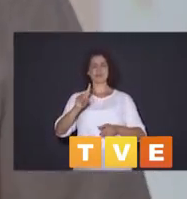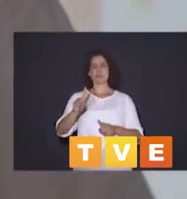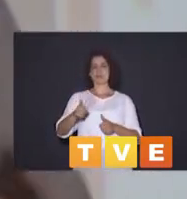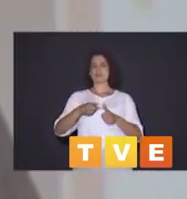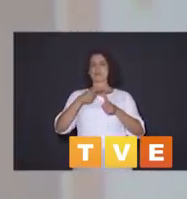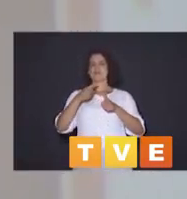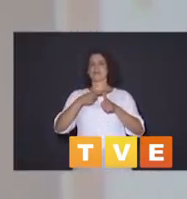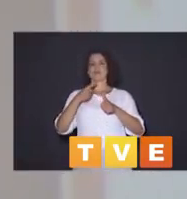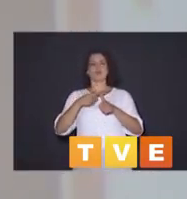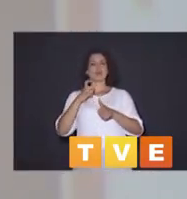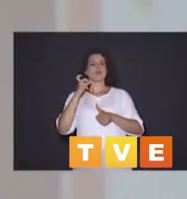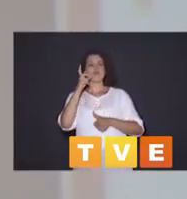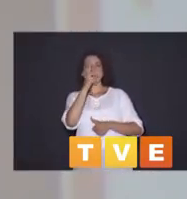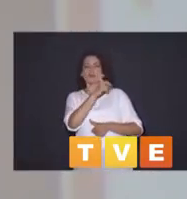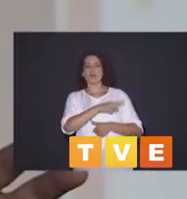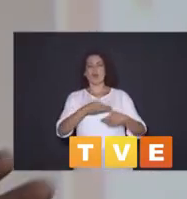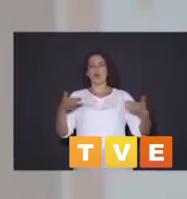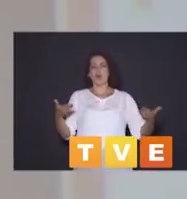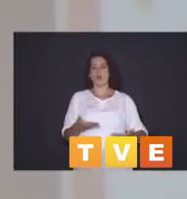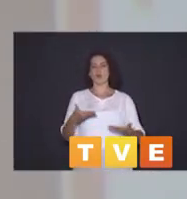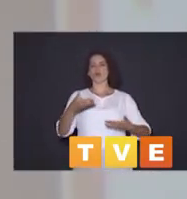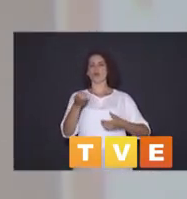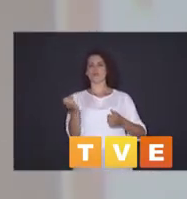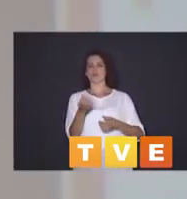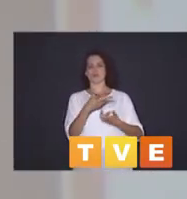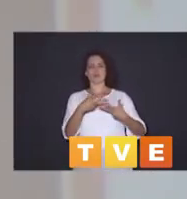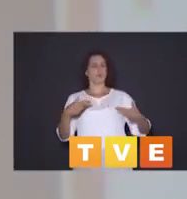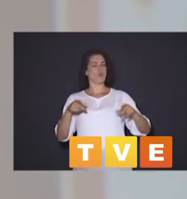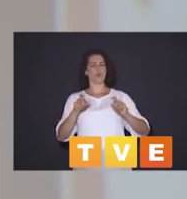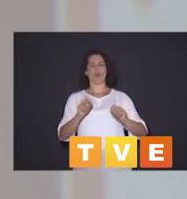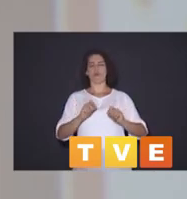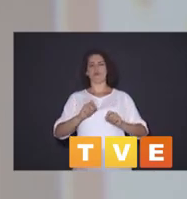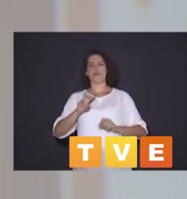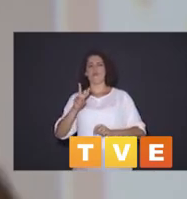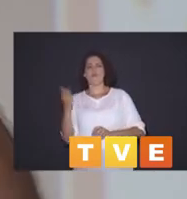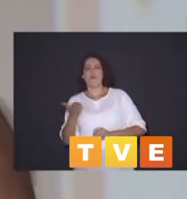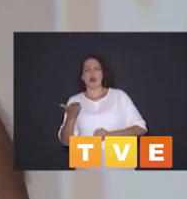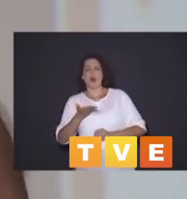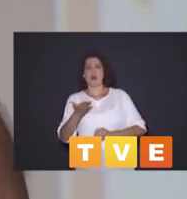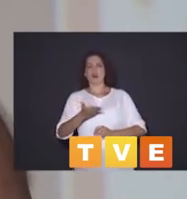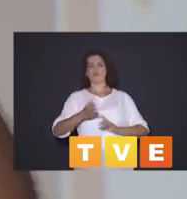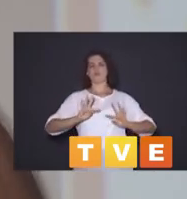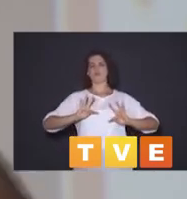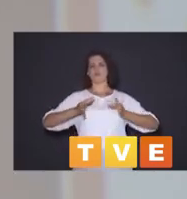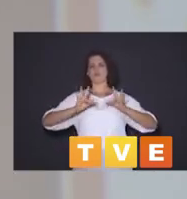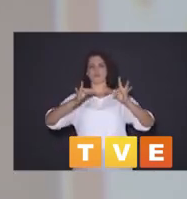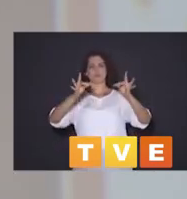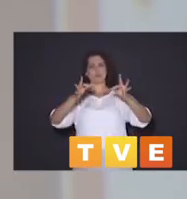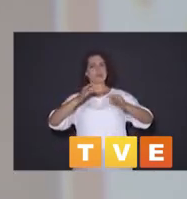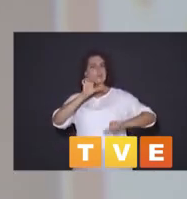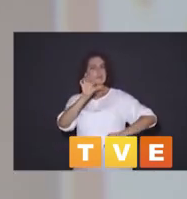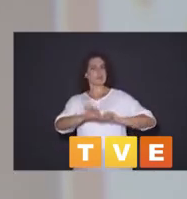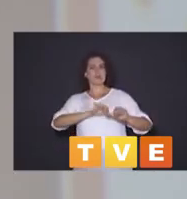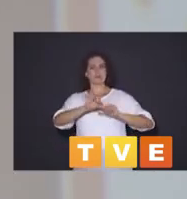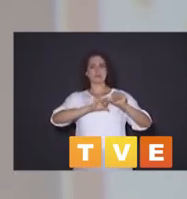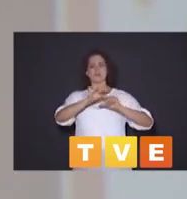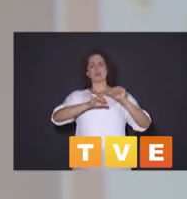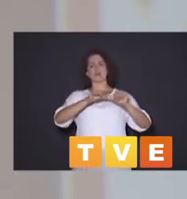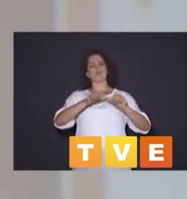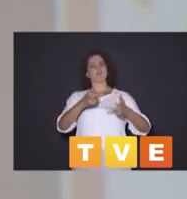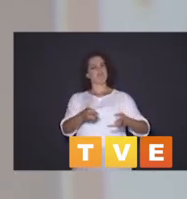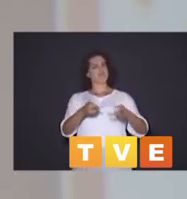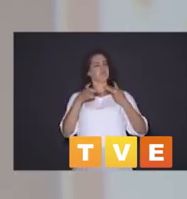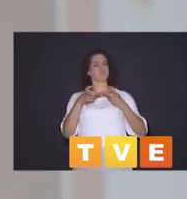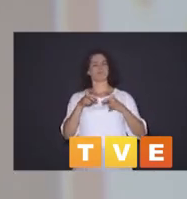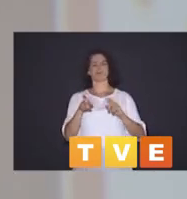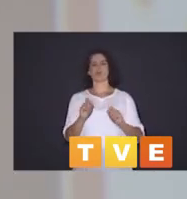fundamental no contemporâneo é a velocidade com que as tecnologias estão se transformando então nós estamos vendo